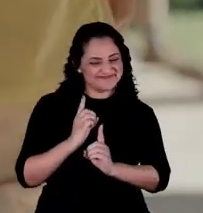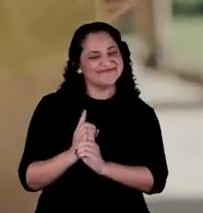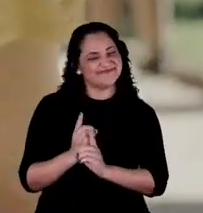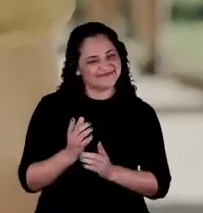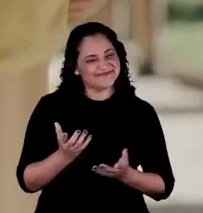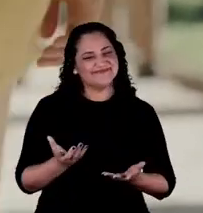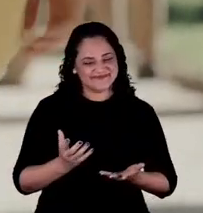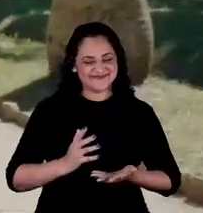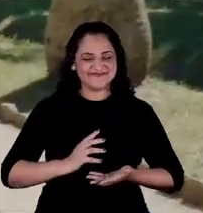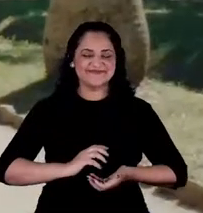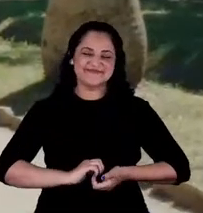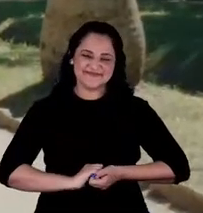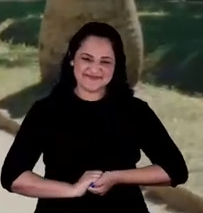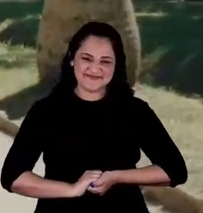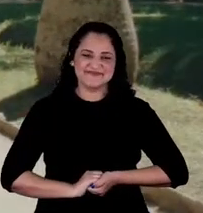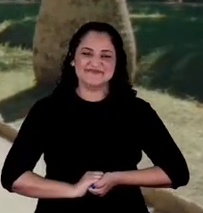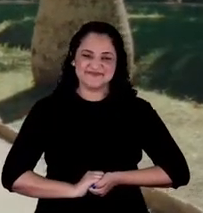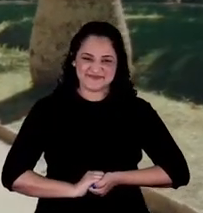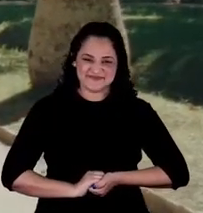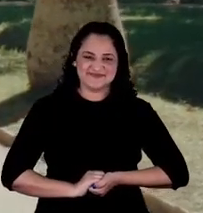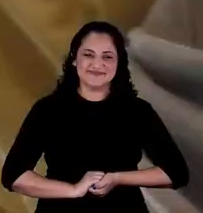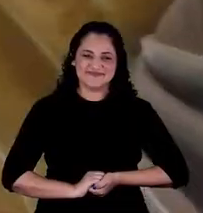e gera encontros